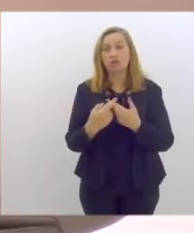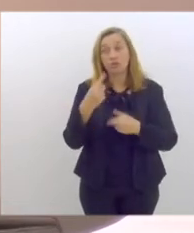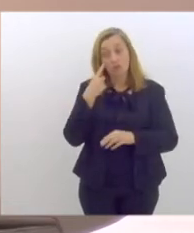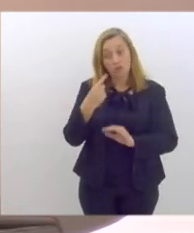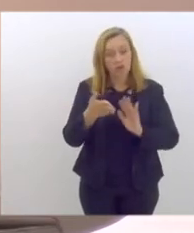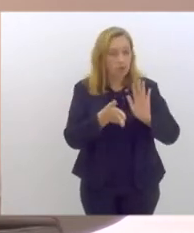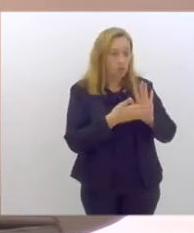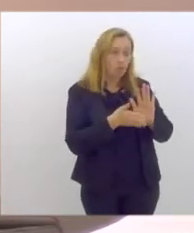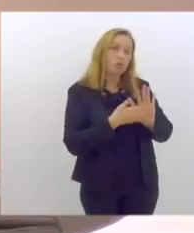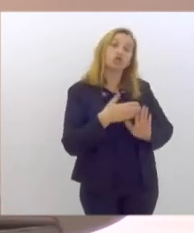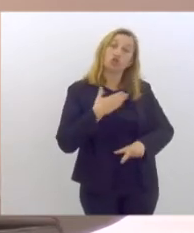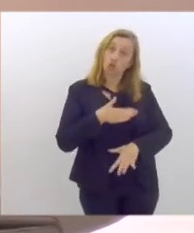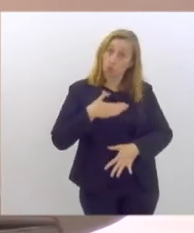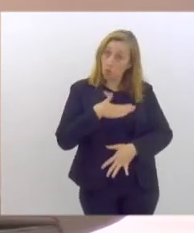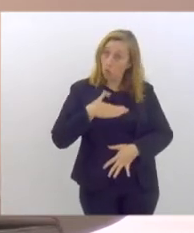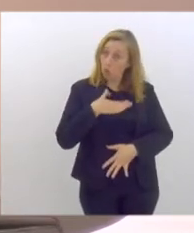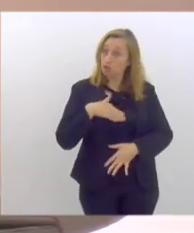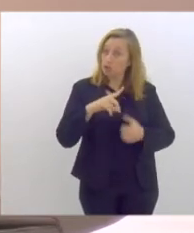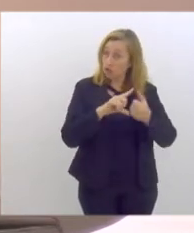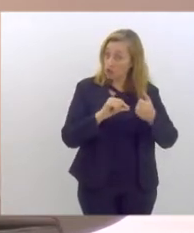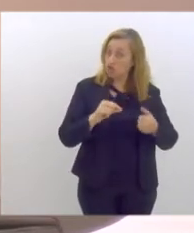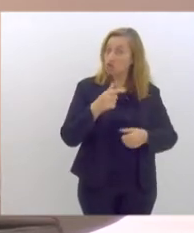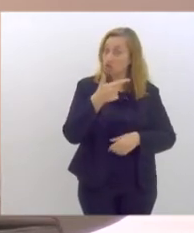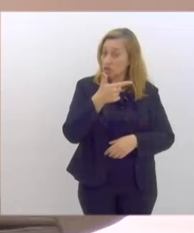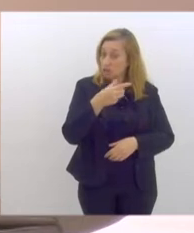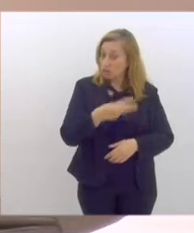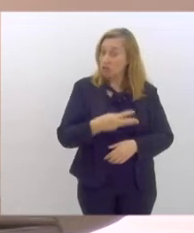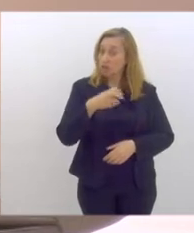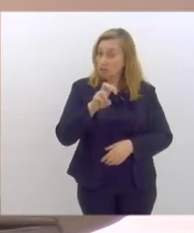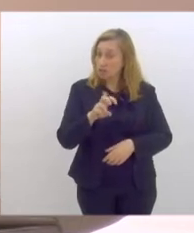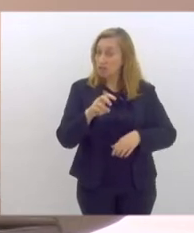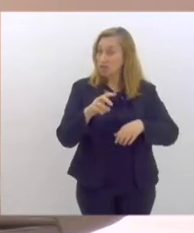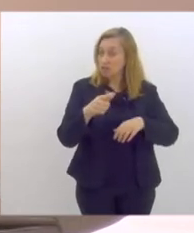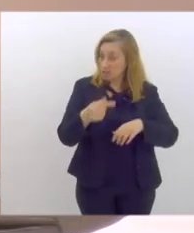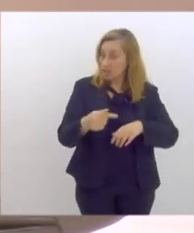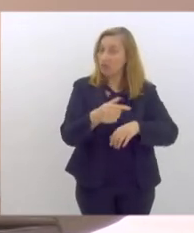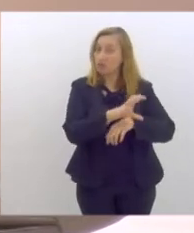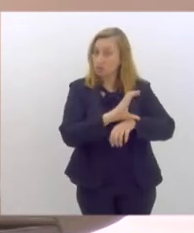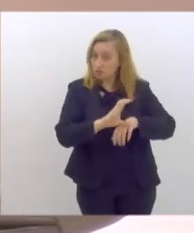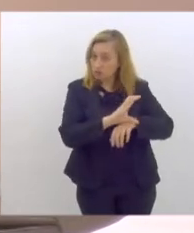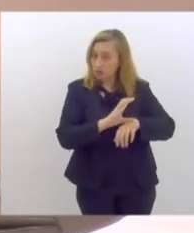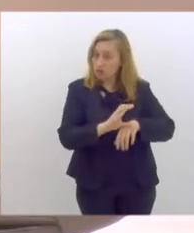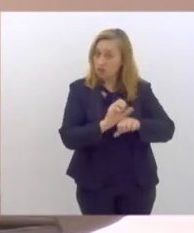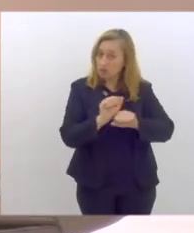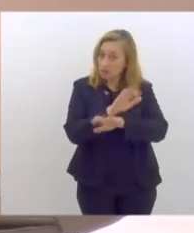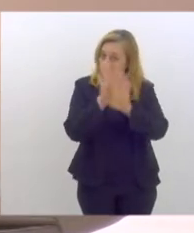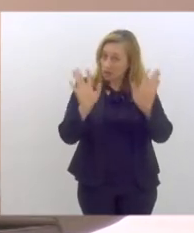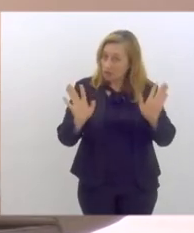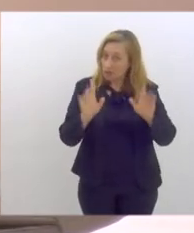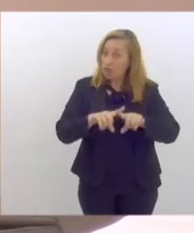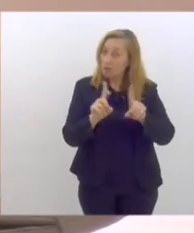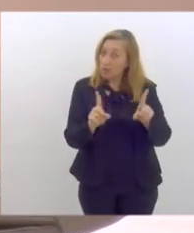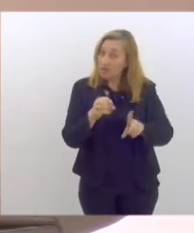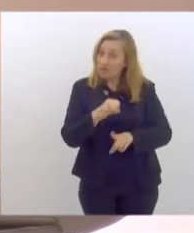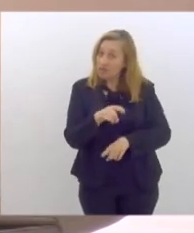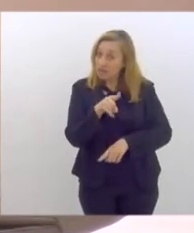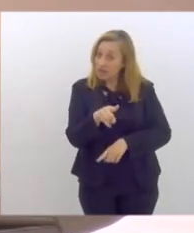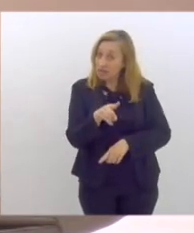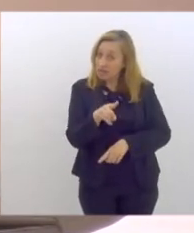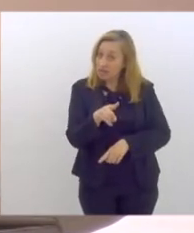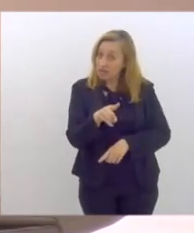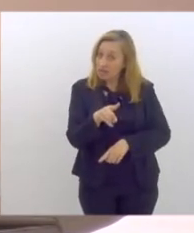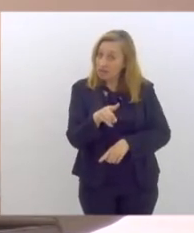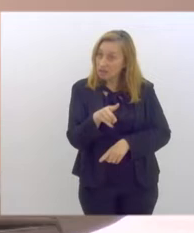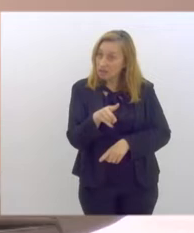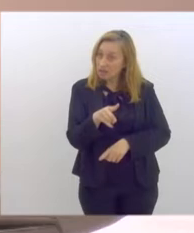proposta que eu gosto muito Artigo 37 da Constituição Federal a princípio da Transparência mas se ele tá